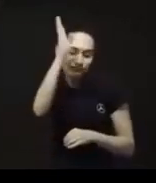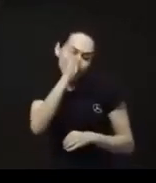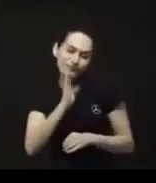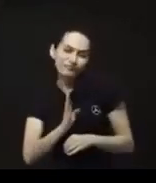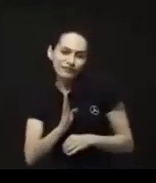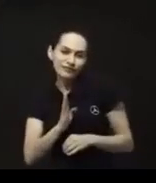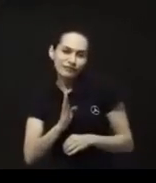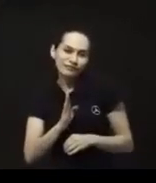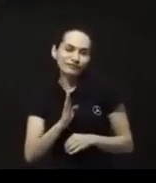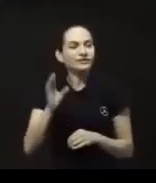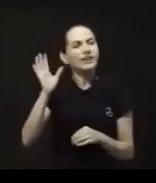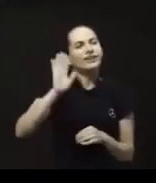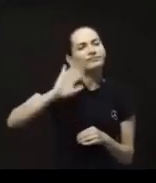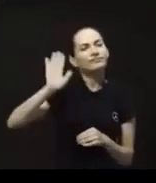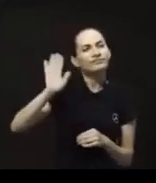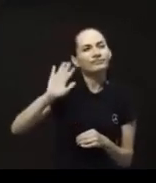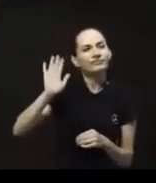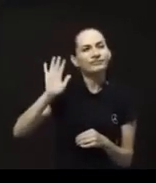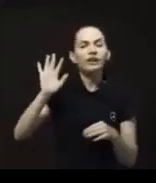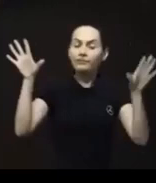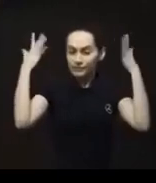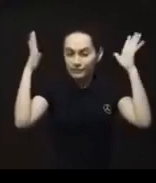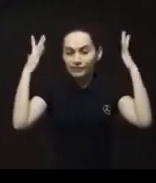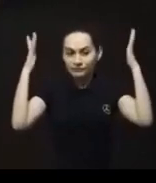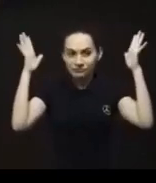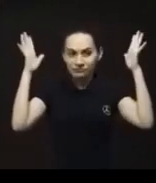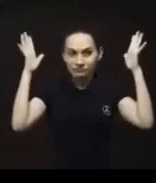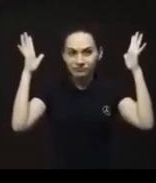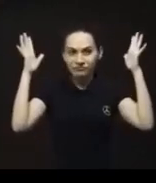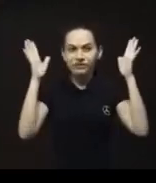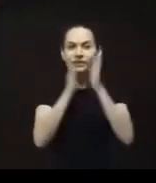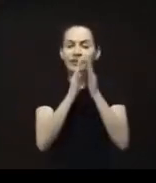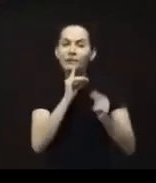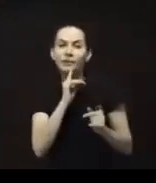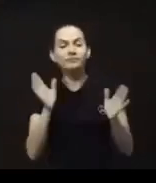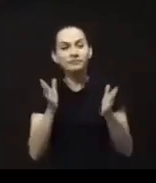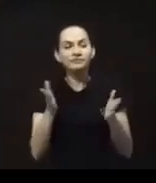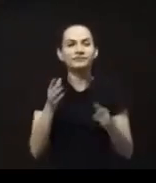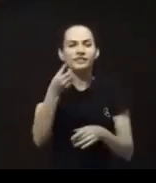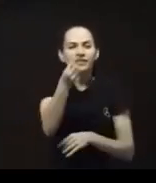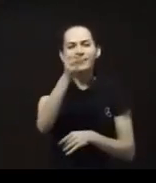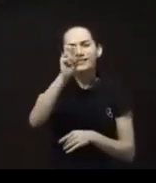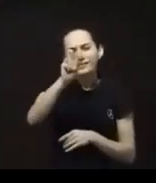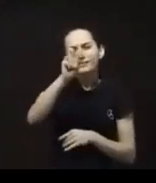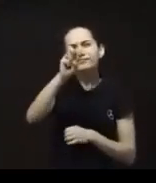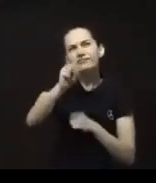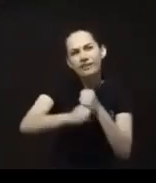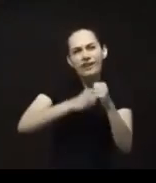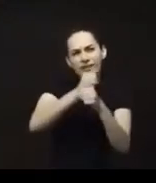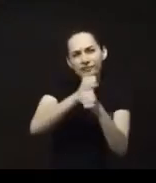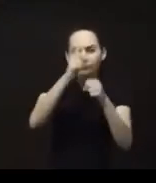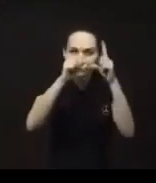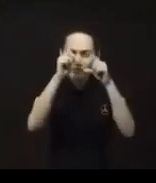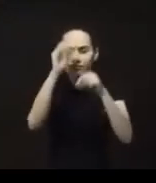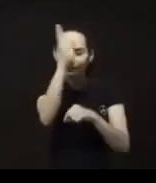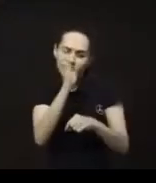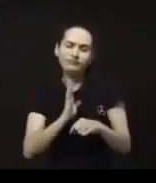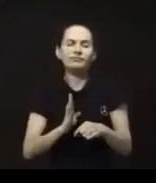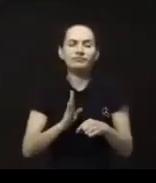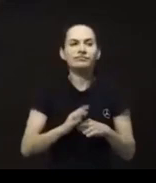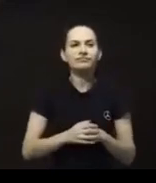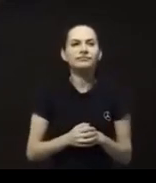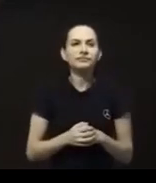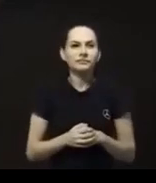day everyone, and many, many congratulations to your anniversary, to 65 years of Mercedes-Benz do